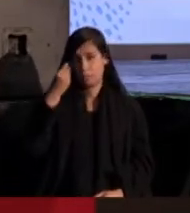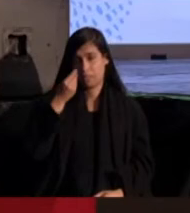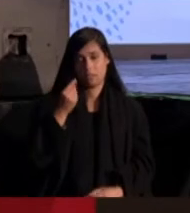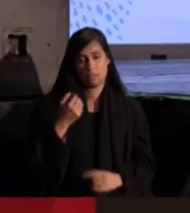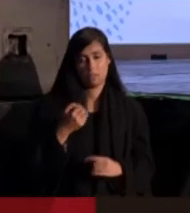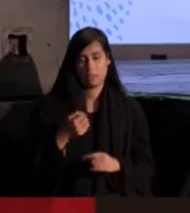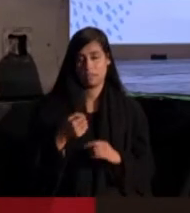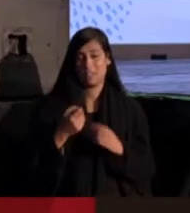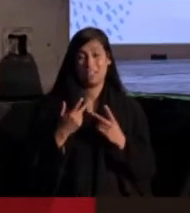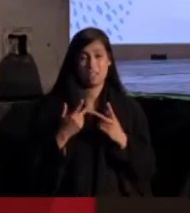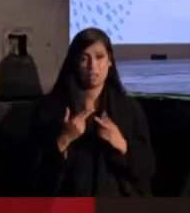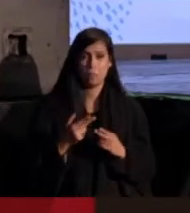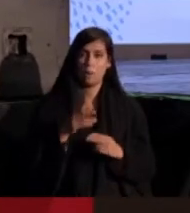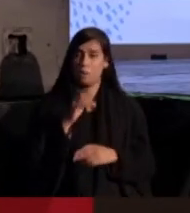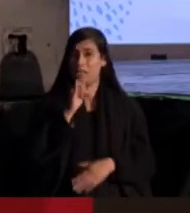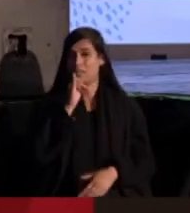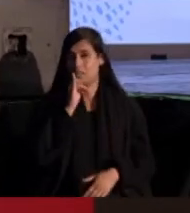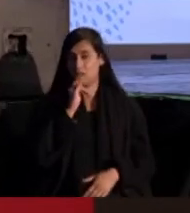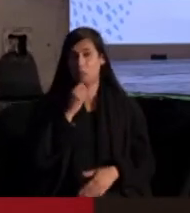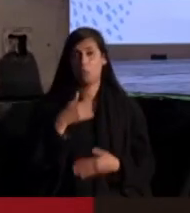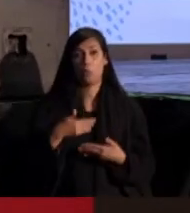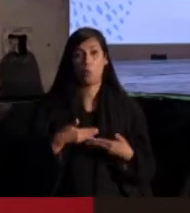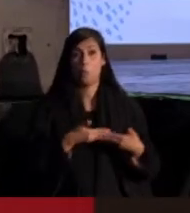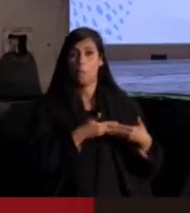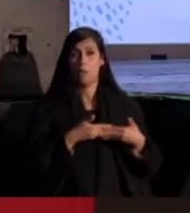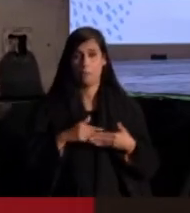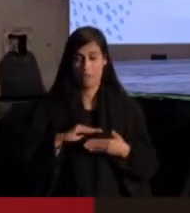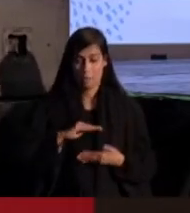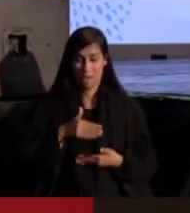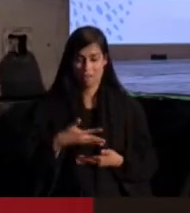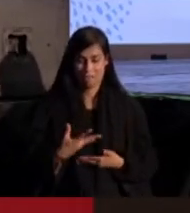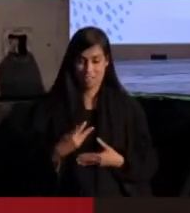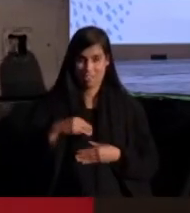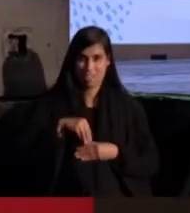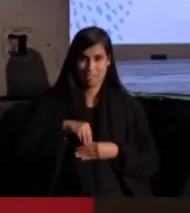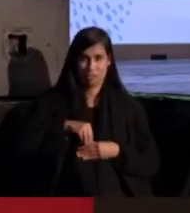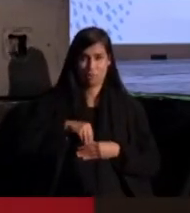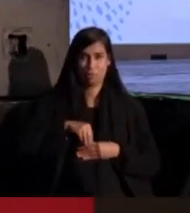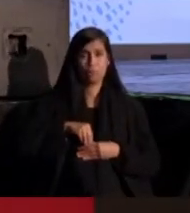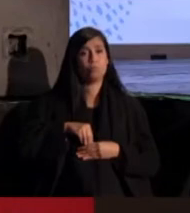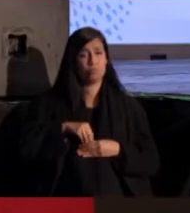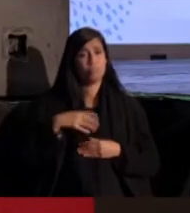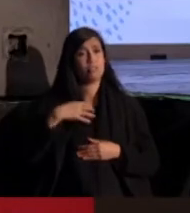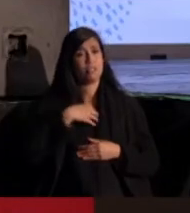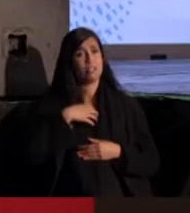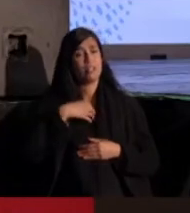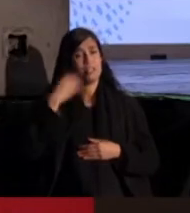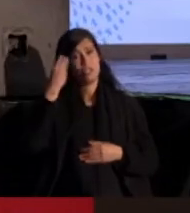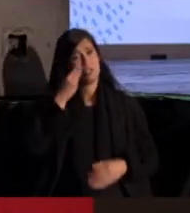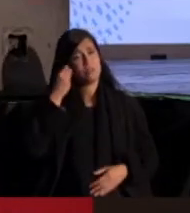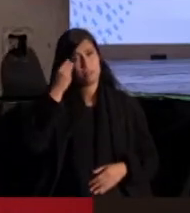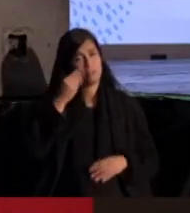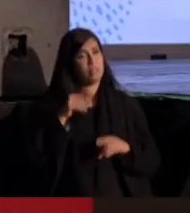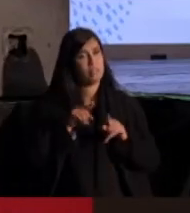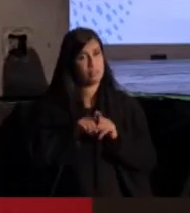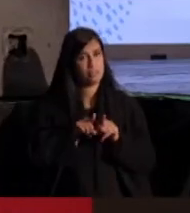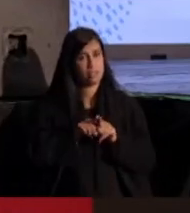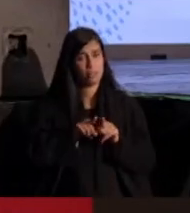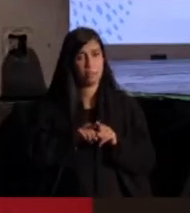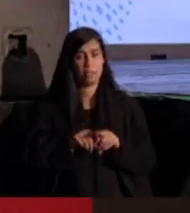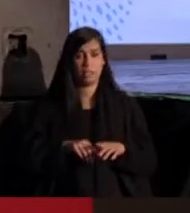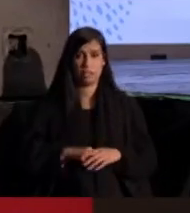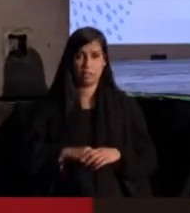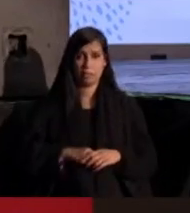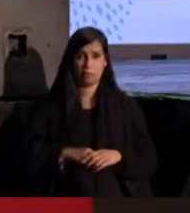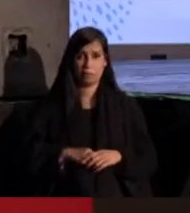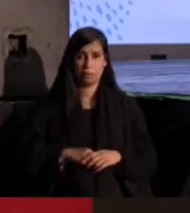é um endoparasita e fora da barriga, quando nasce, ele é um ectoparasita, né? Este bebê que é tirano, porque